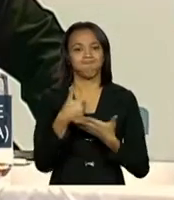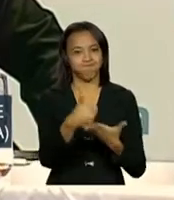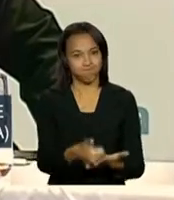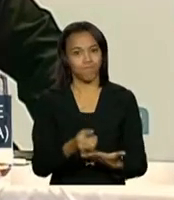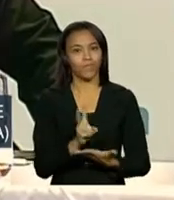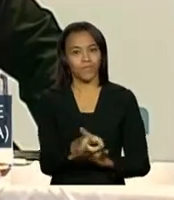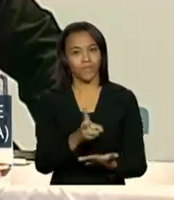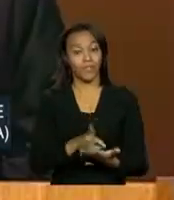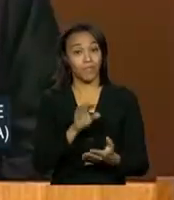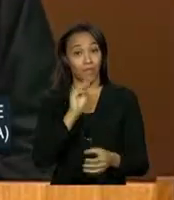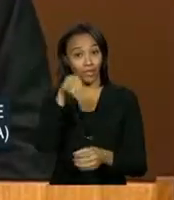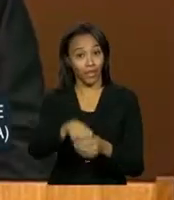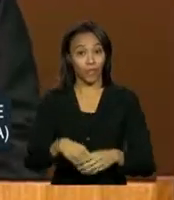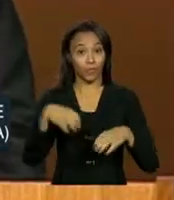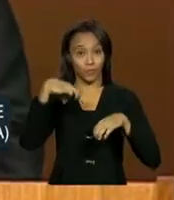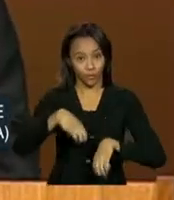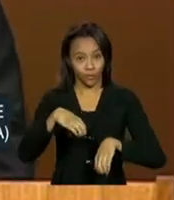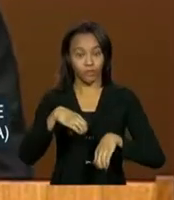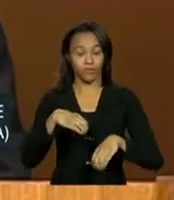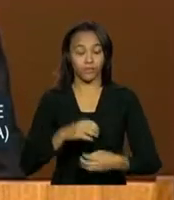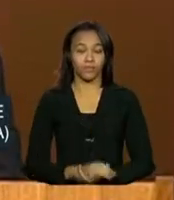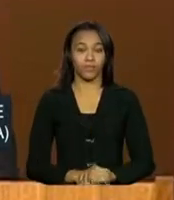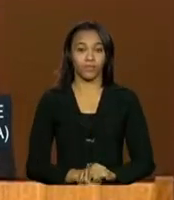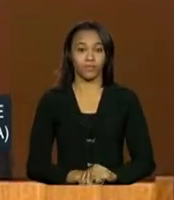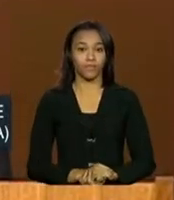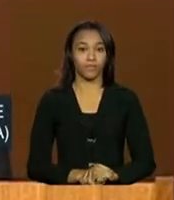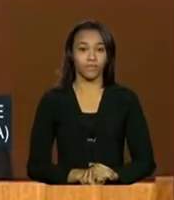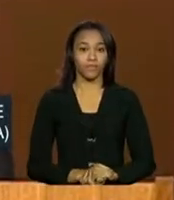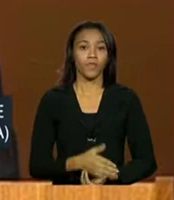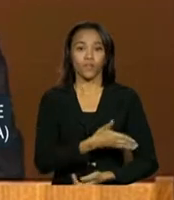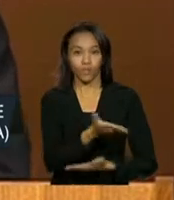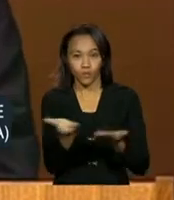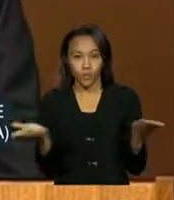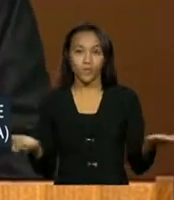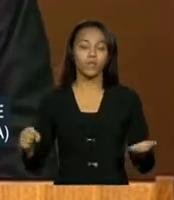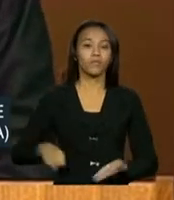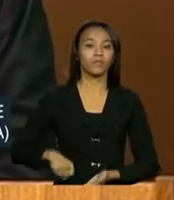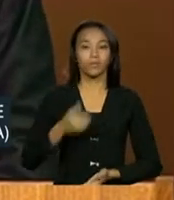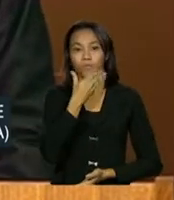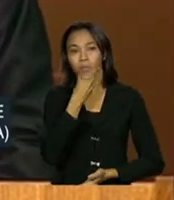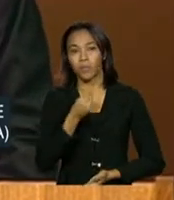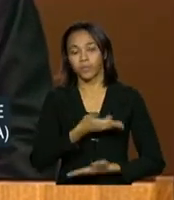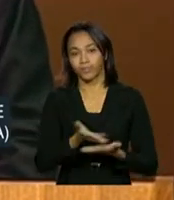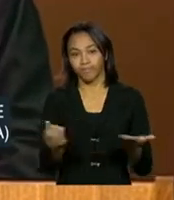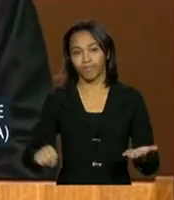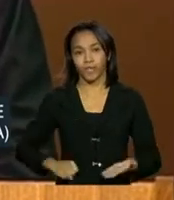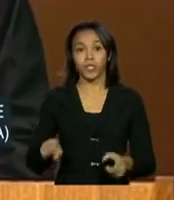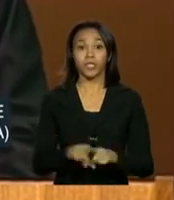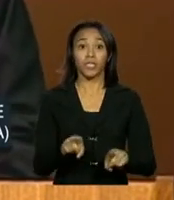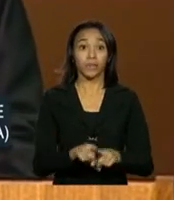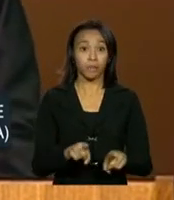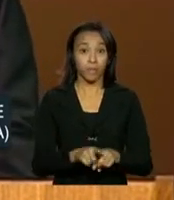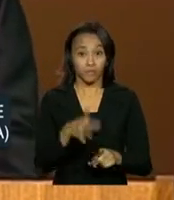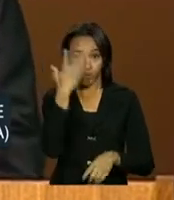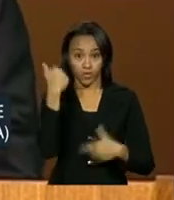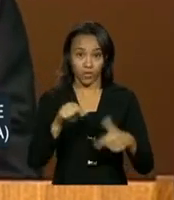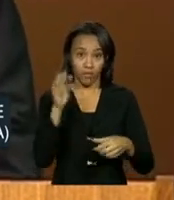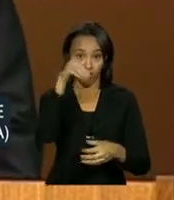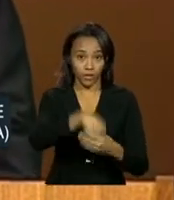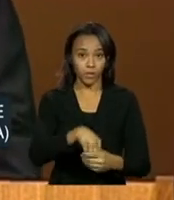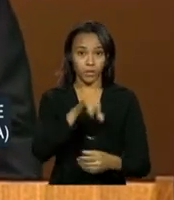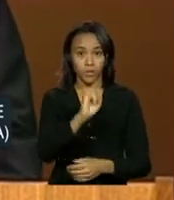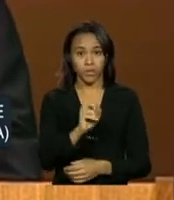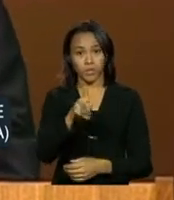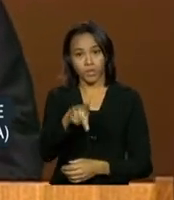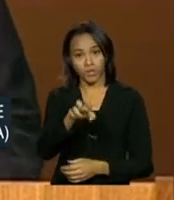no Senado Federal, no Congresso Brasileiro. Senhores embaixadores, senhores dirigentes do IPEA,